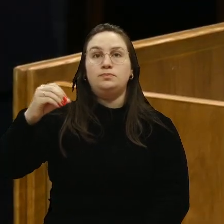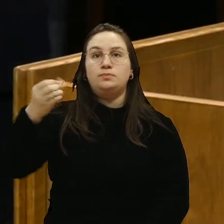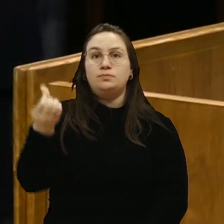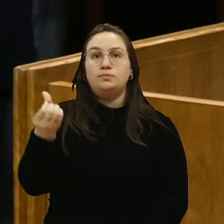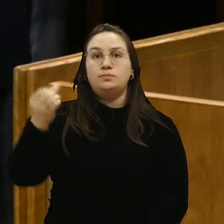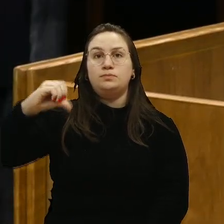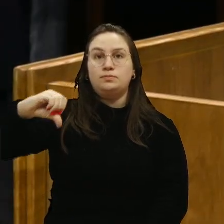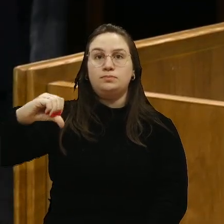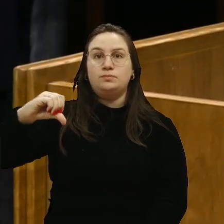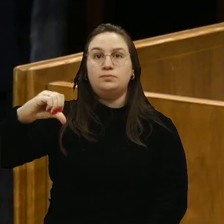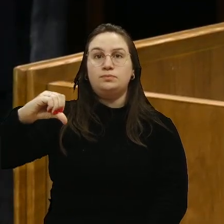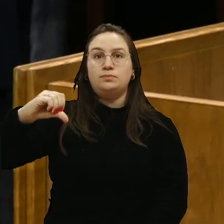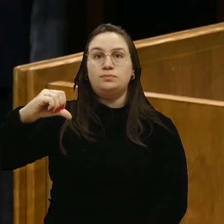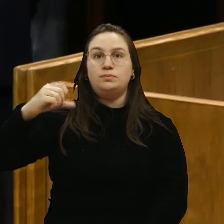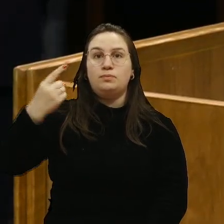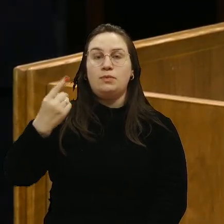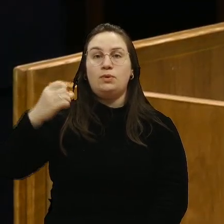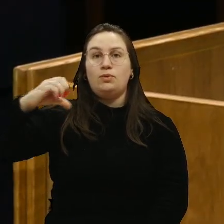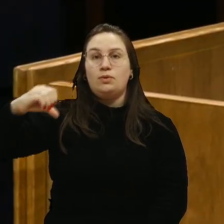8.069 de